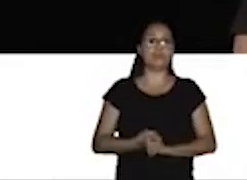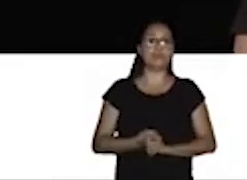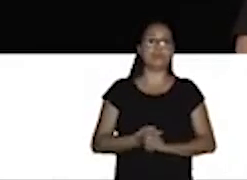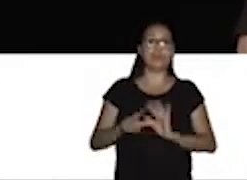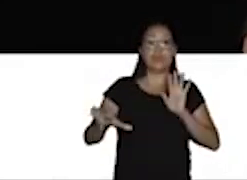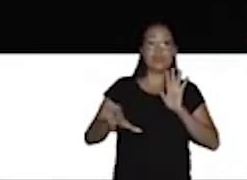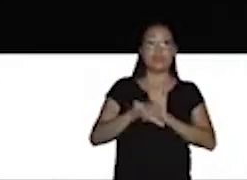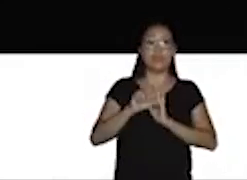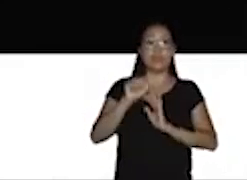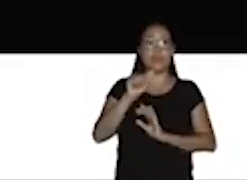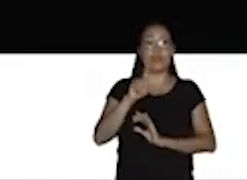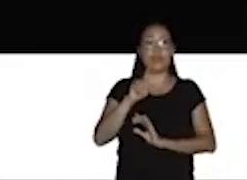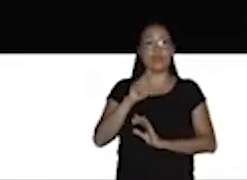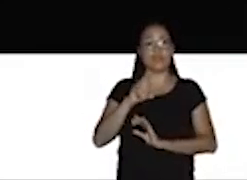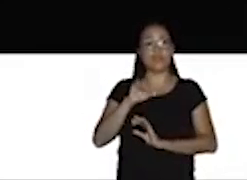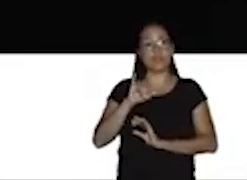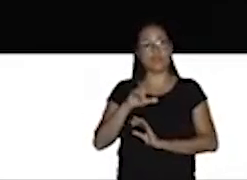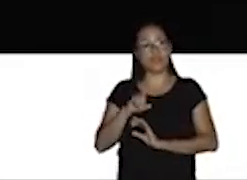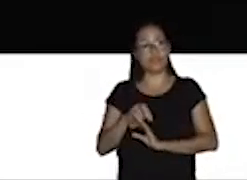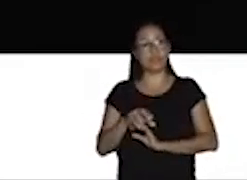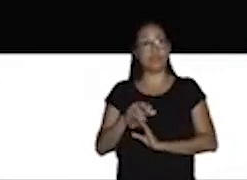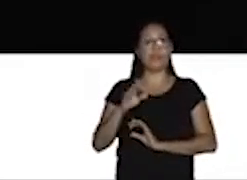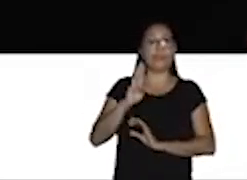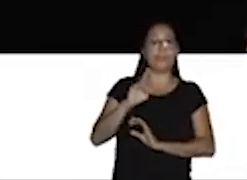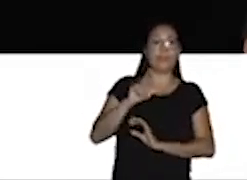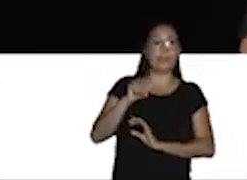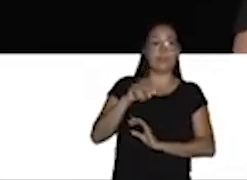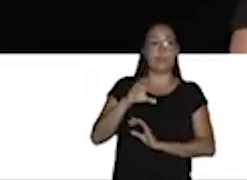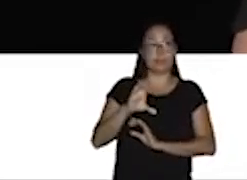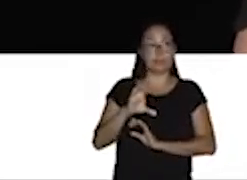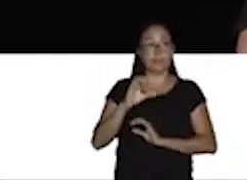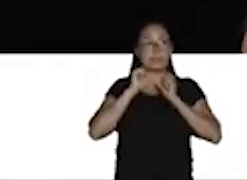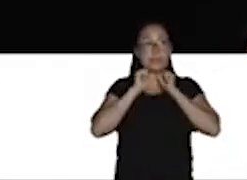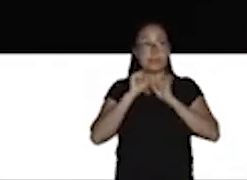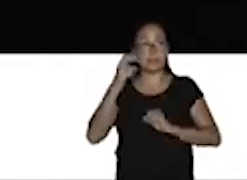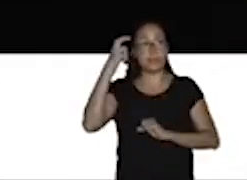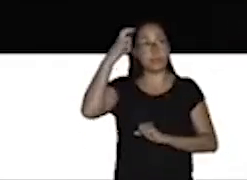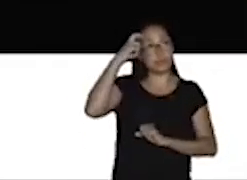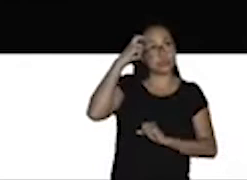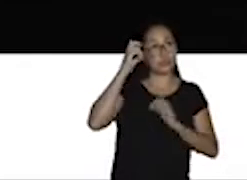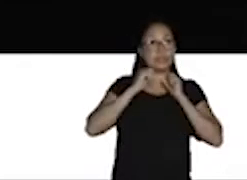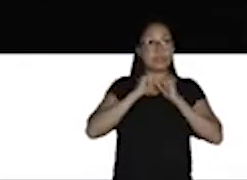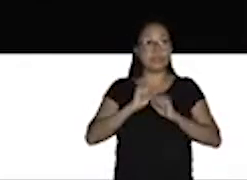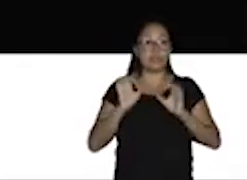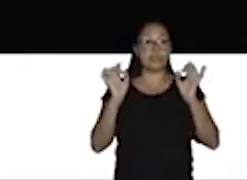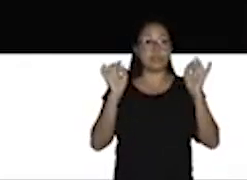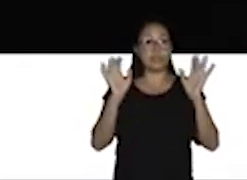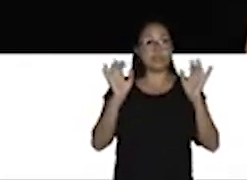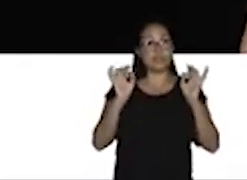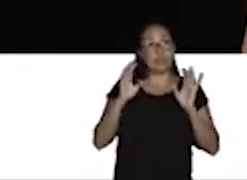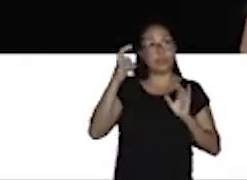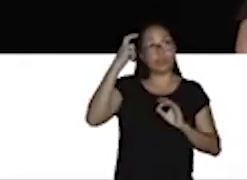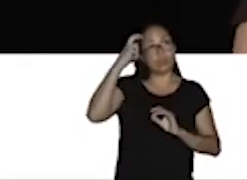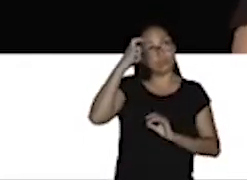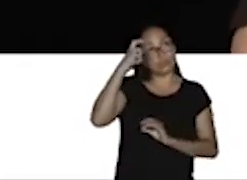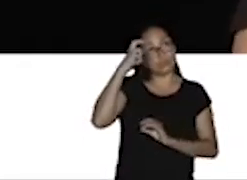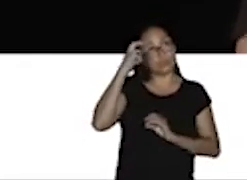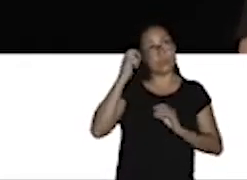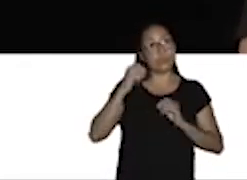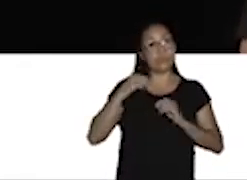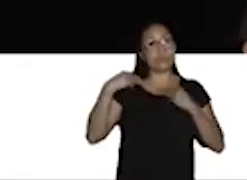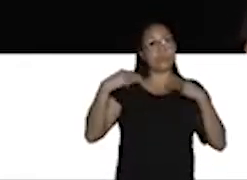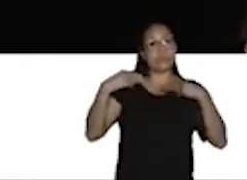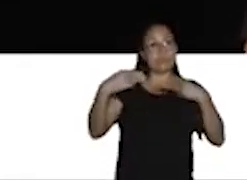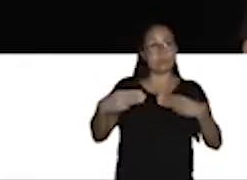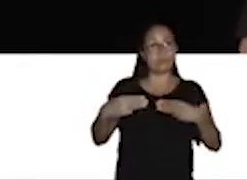Lei Aldir Blanc, Secretaria de Estado da Cultura, Novas Façanhas. Secretaria Especial da Cultura do Ministério do Turismo e Pátria Amada